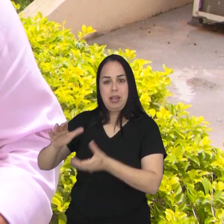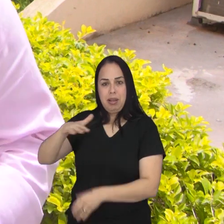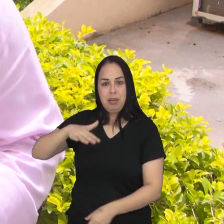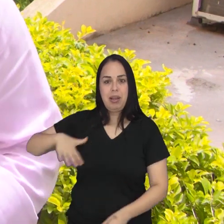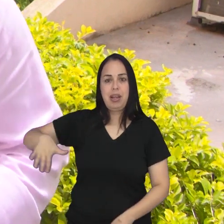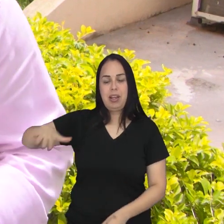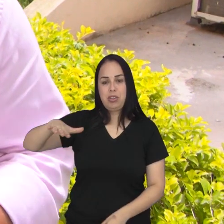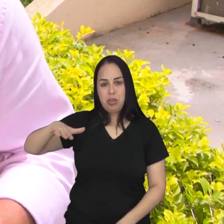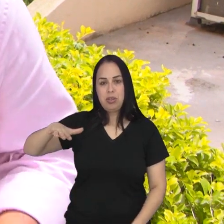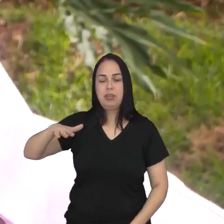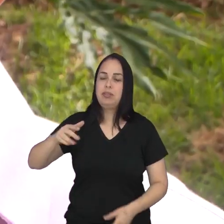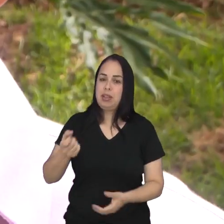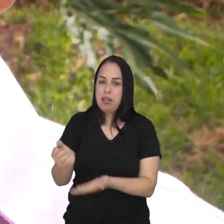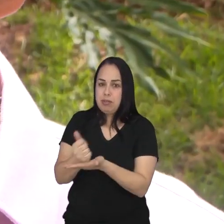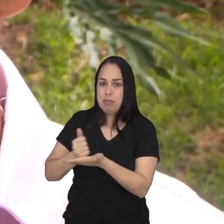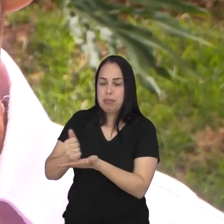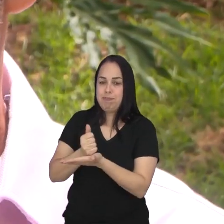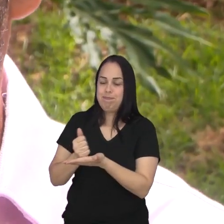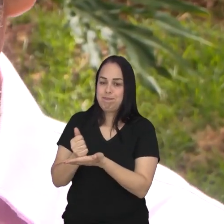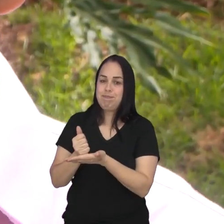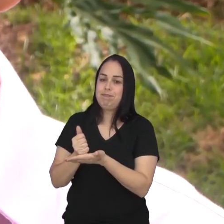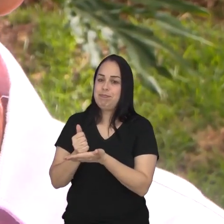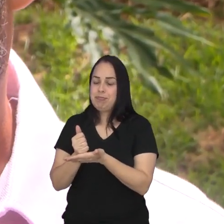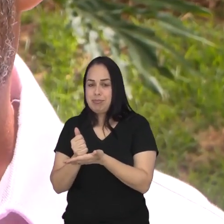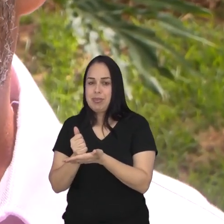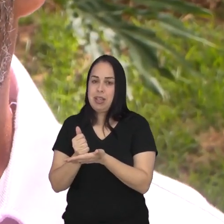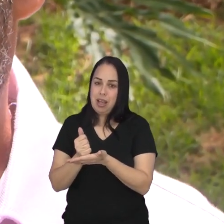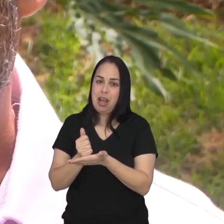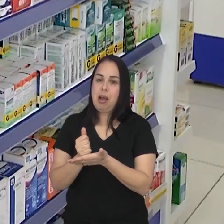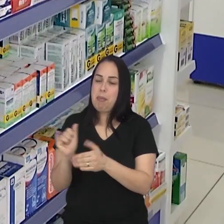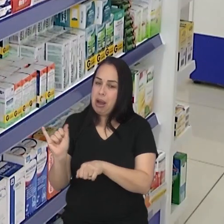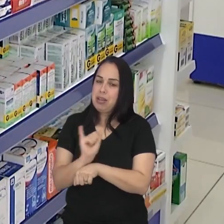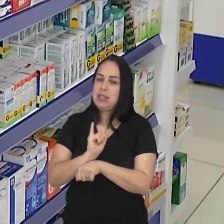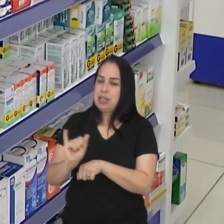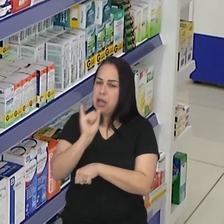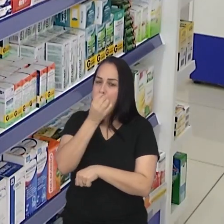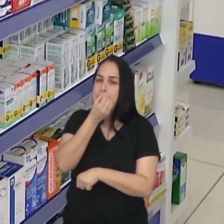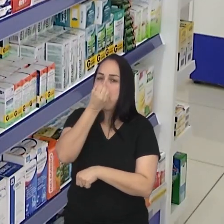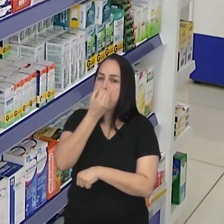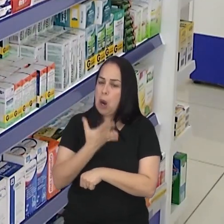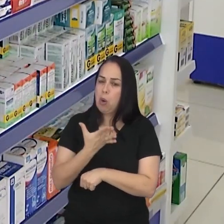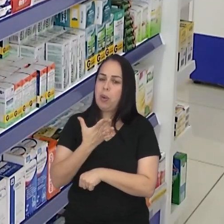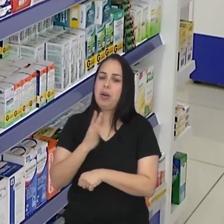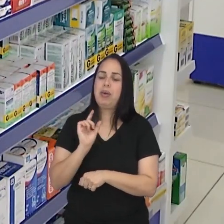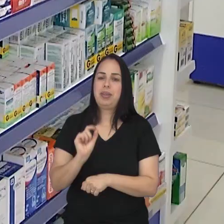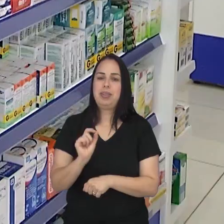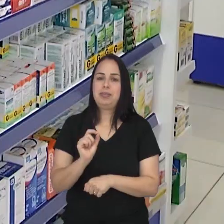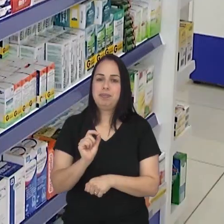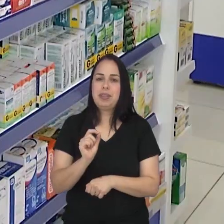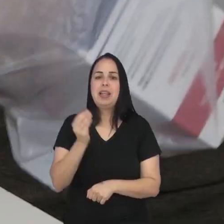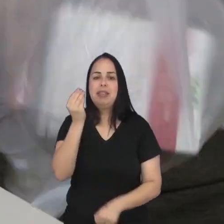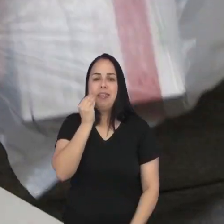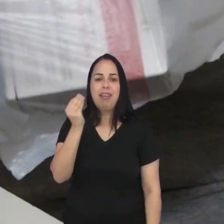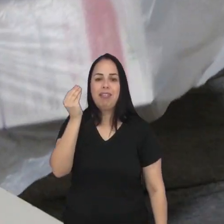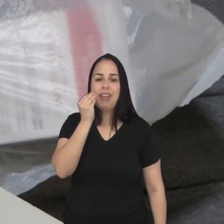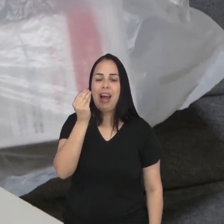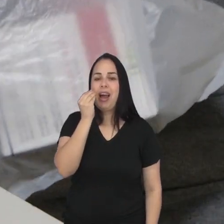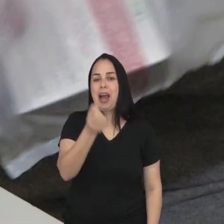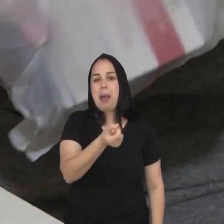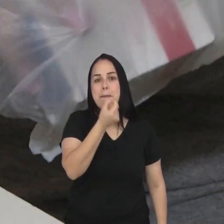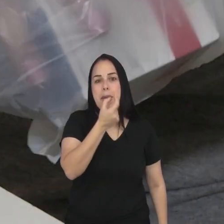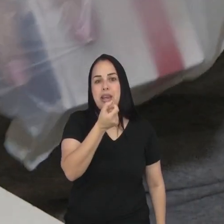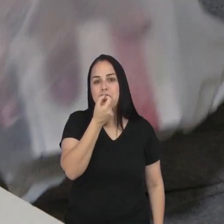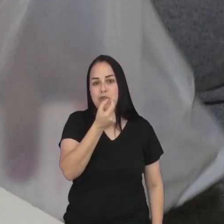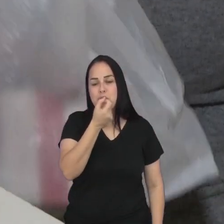Conselho Regional de Farmácia, a situação está longe de ser a ideal. Uma boa alternativa para a população é recorrer